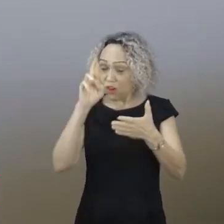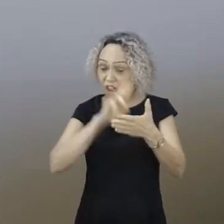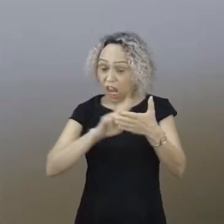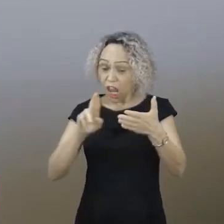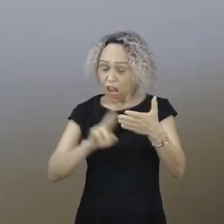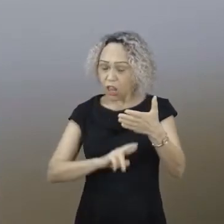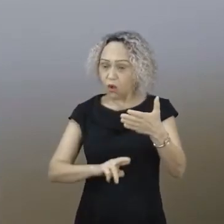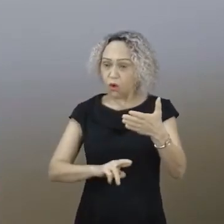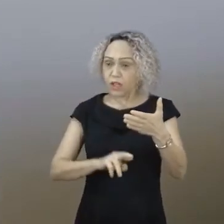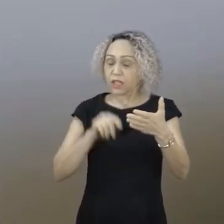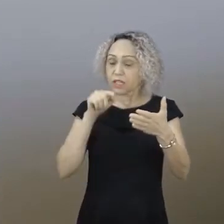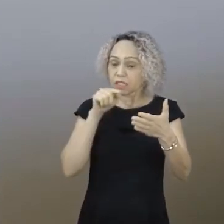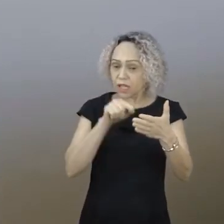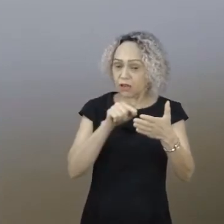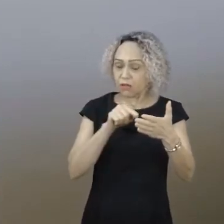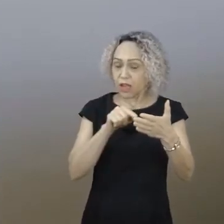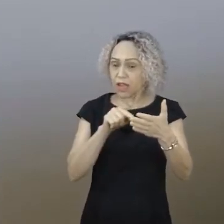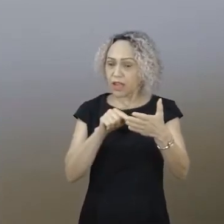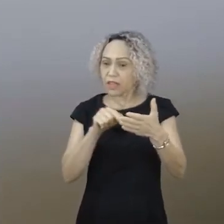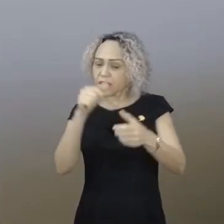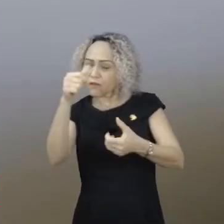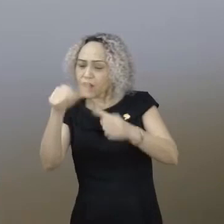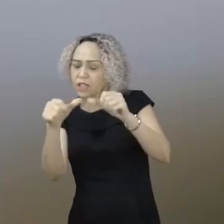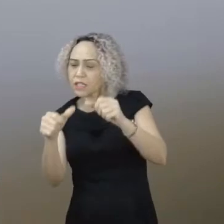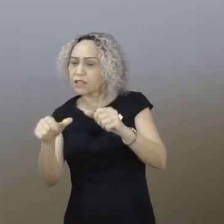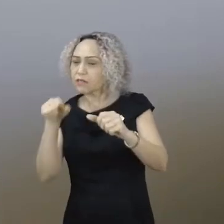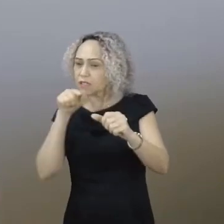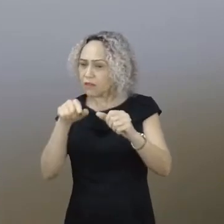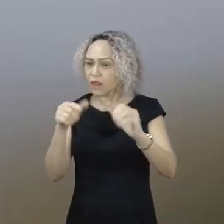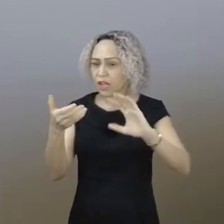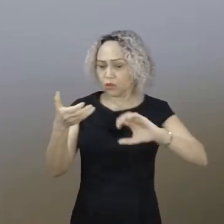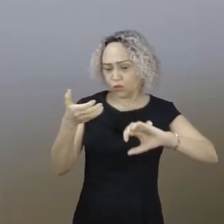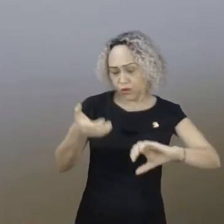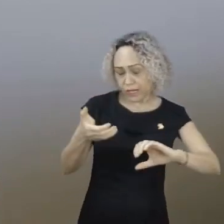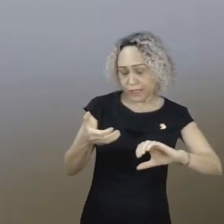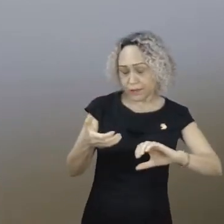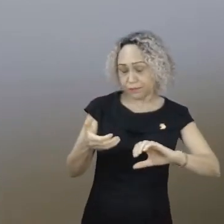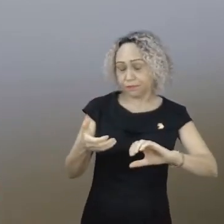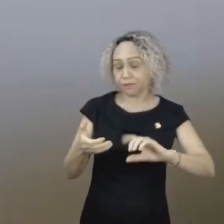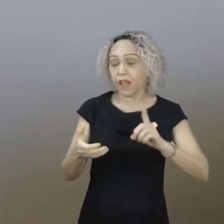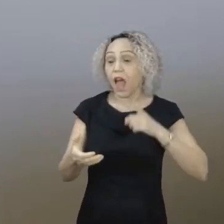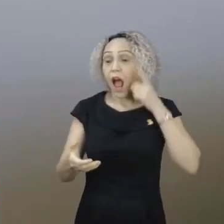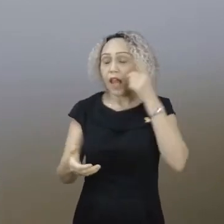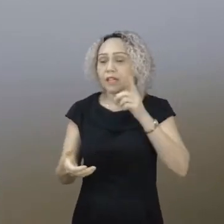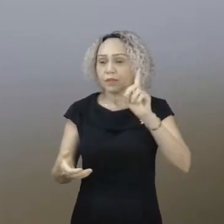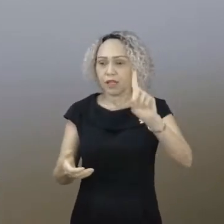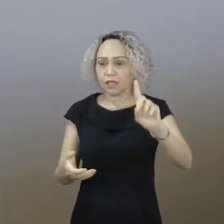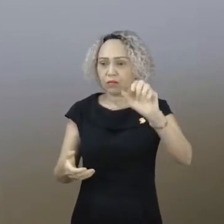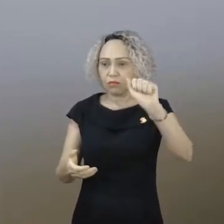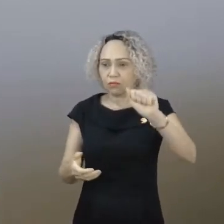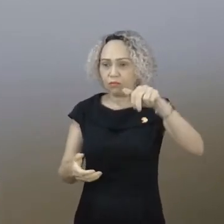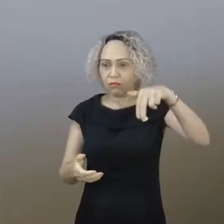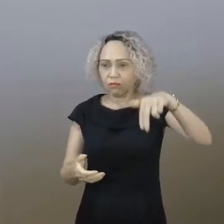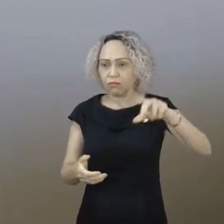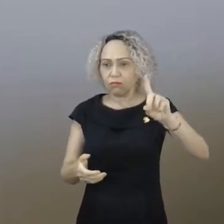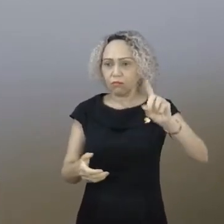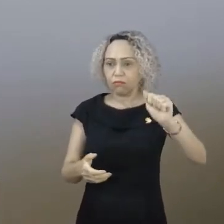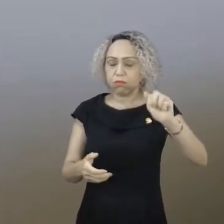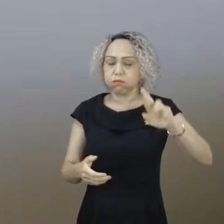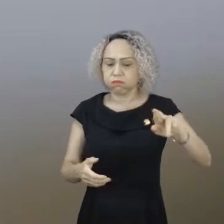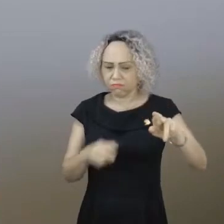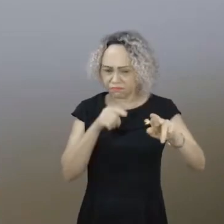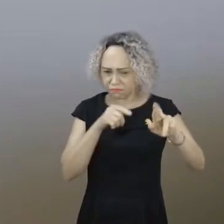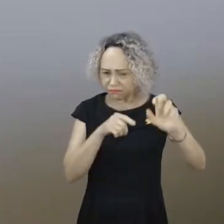A Dandara foi a relatora lá na Câmara, eu fui relator aqui no Senado. E tivemos lá